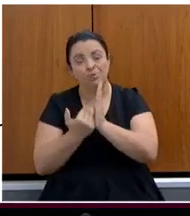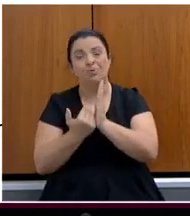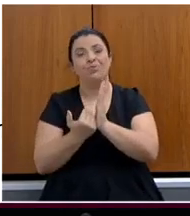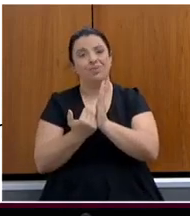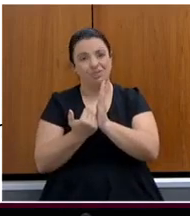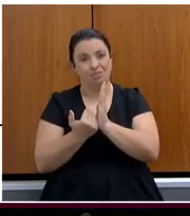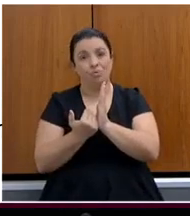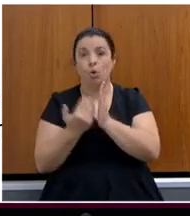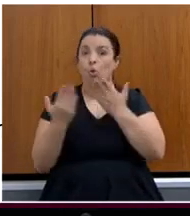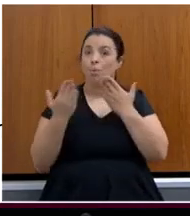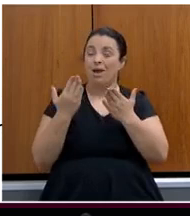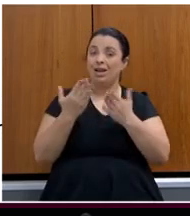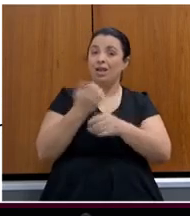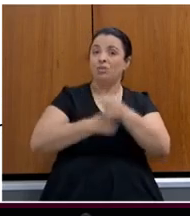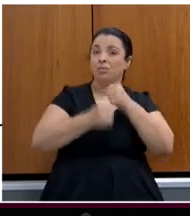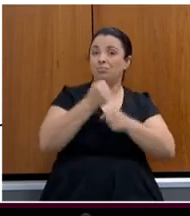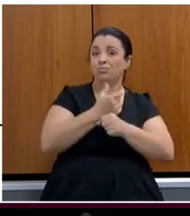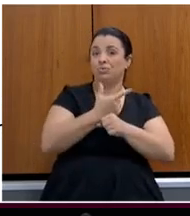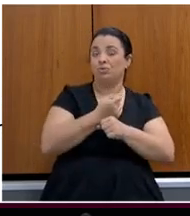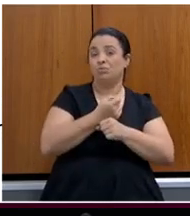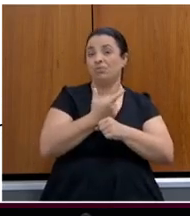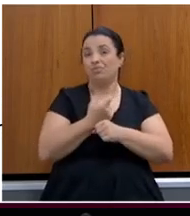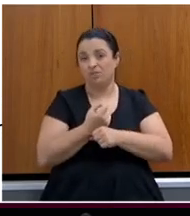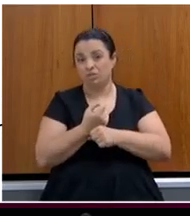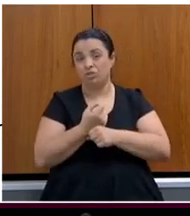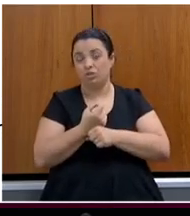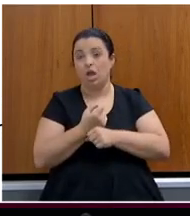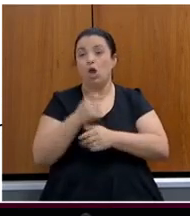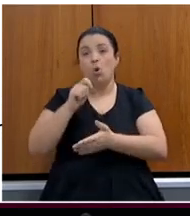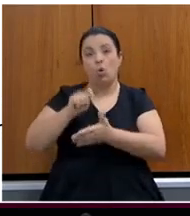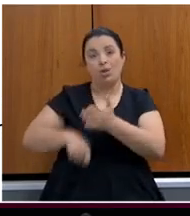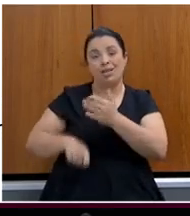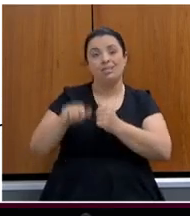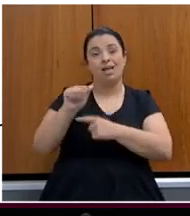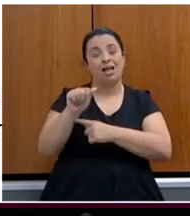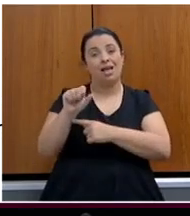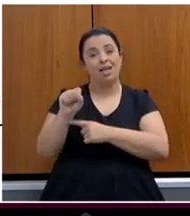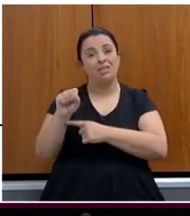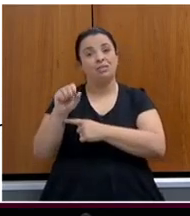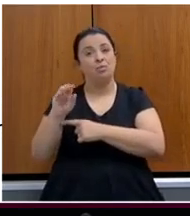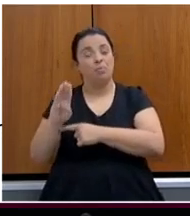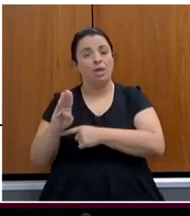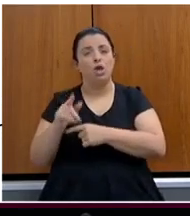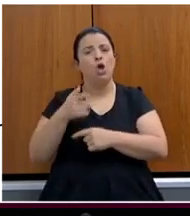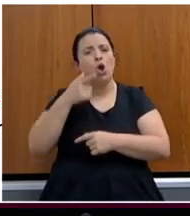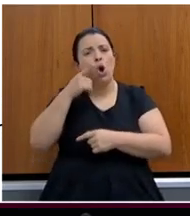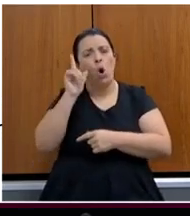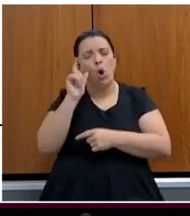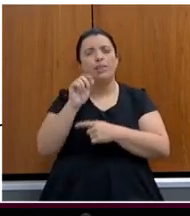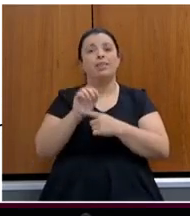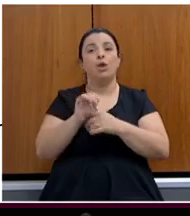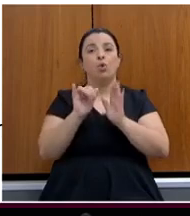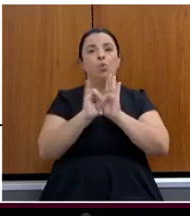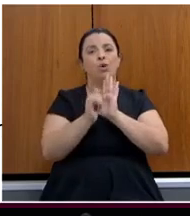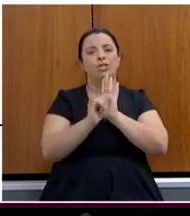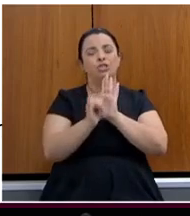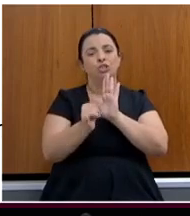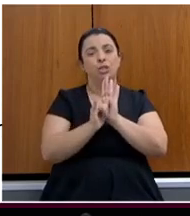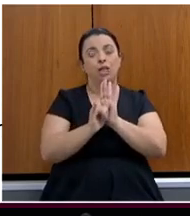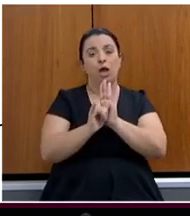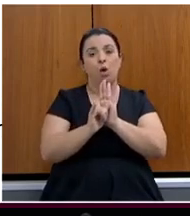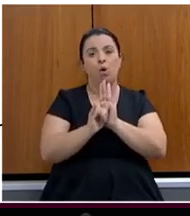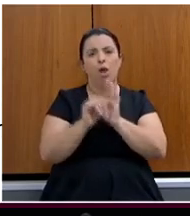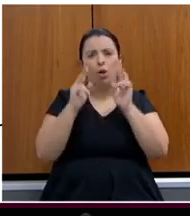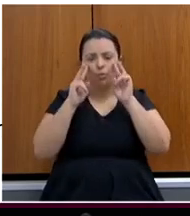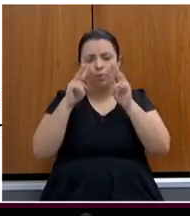relação 2020 e nos espantou o edital de contratação não chegou ontem eu espero que tenha sido um erro de publicação